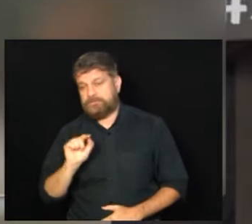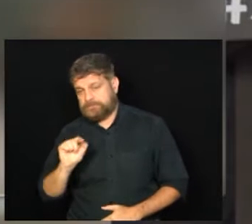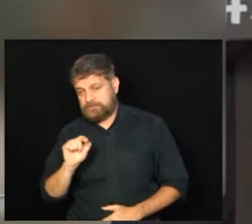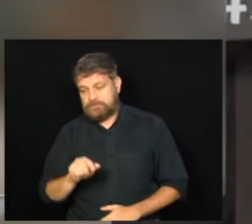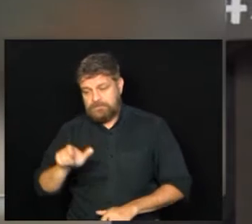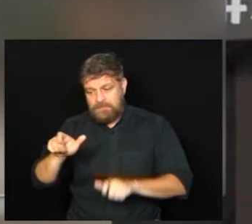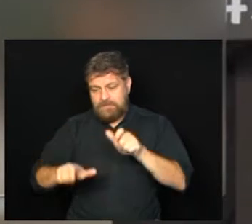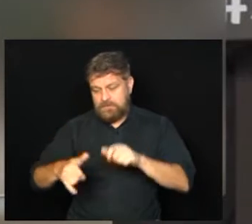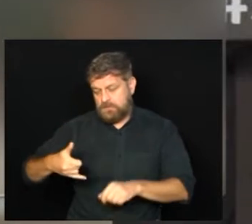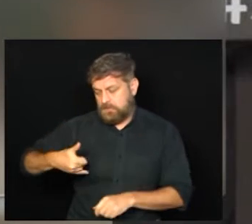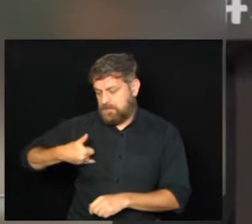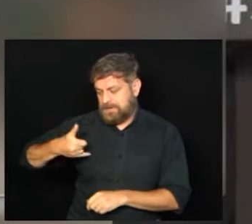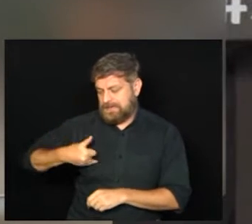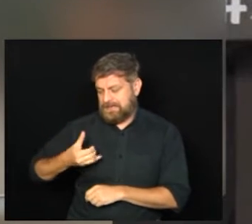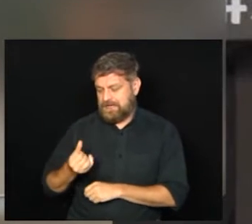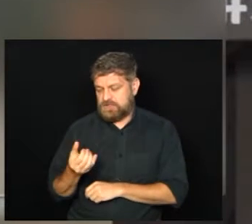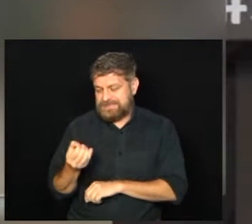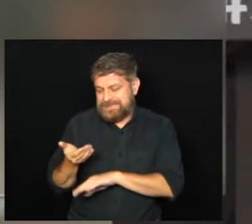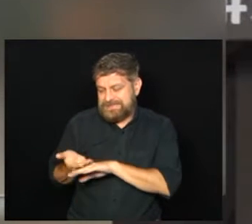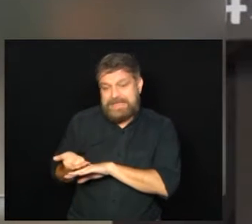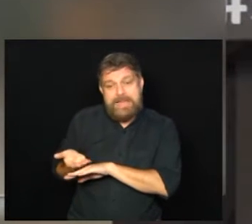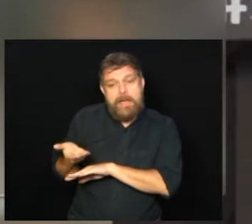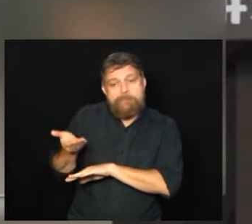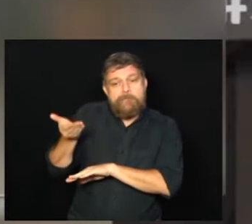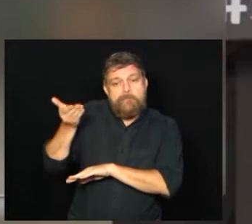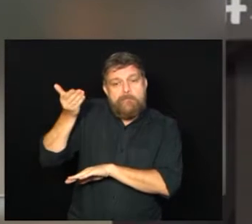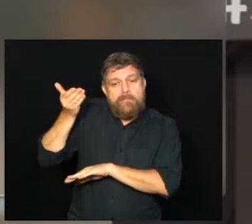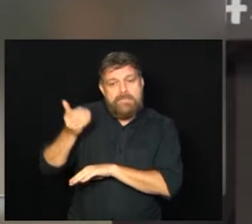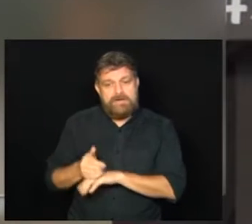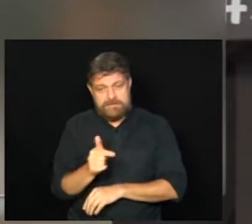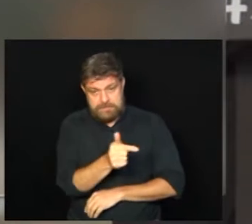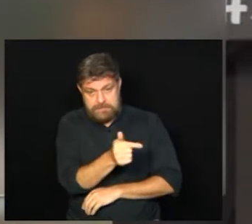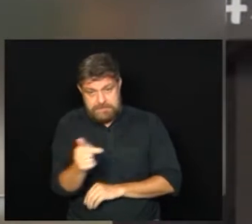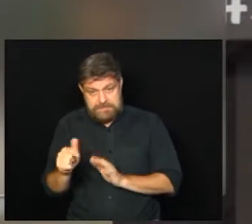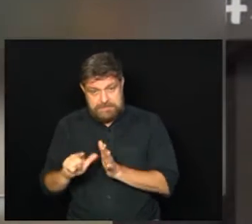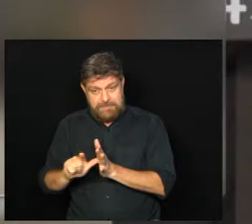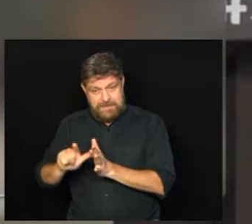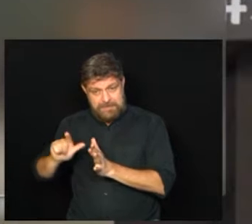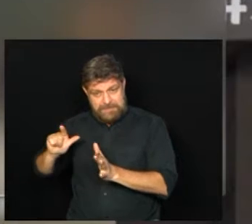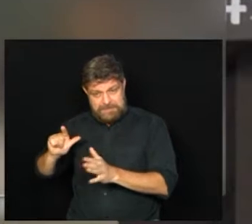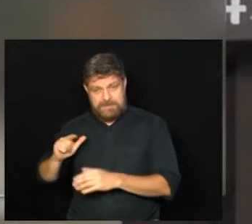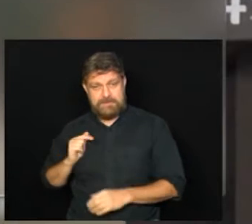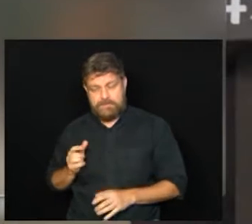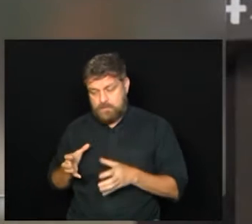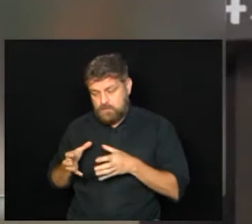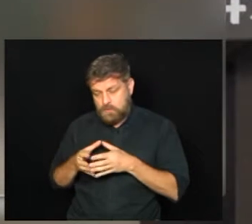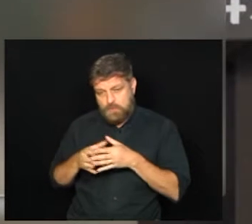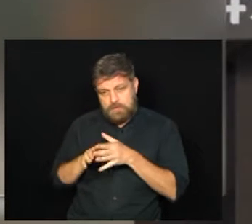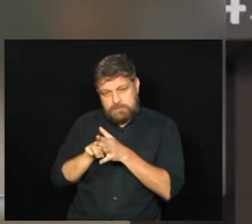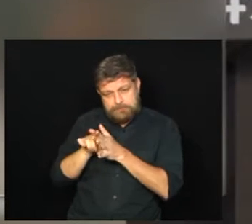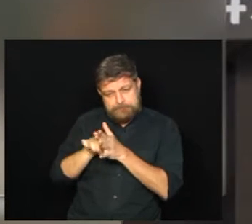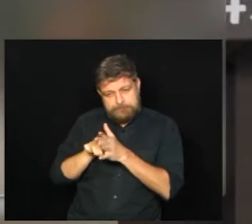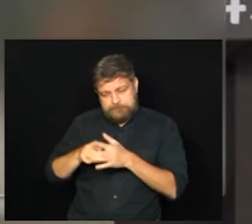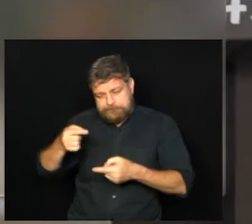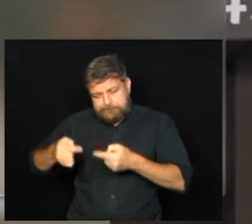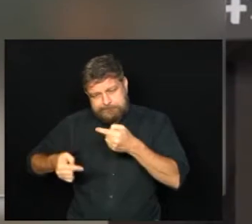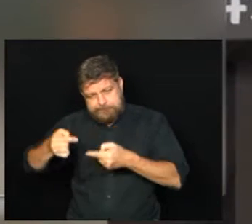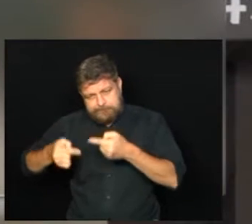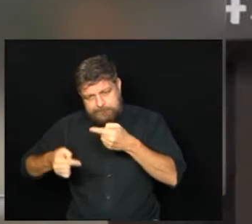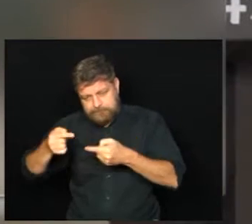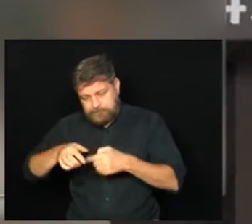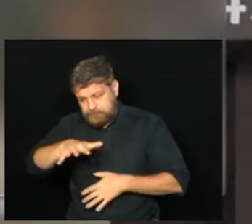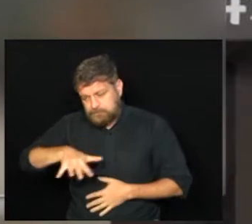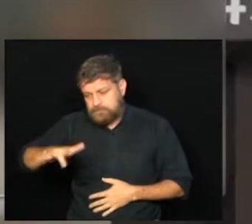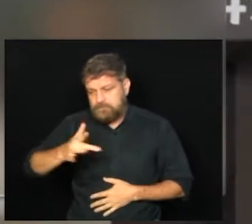com mais de 60 anos. Desde a semana passada, o Comitê Científico vem discutindo com a área